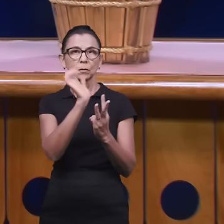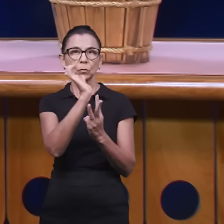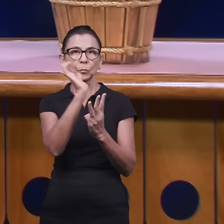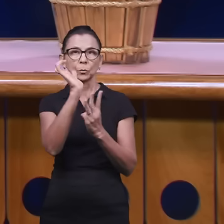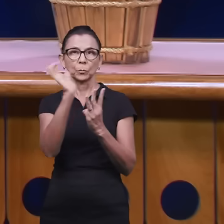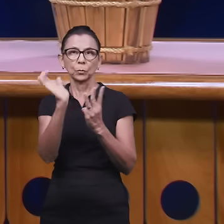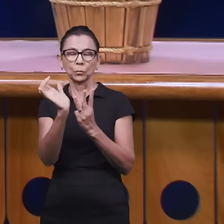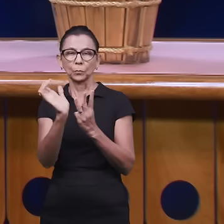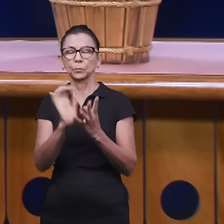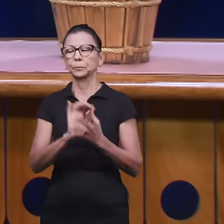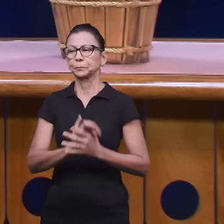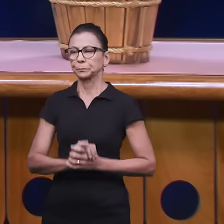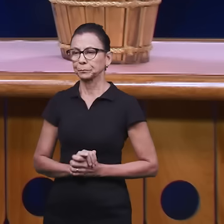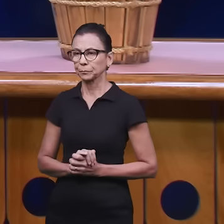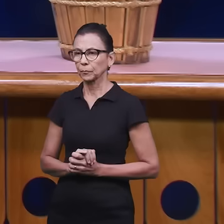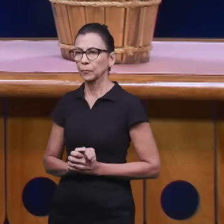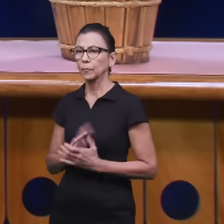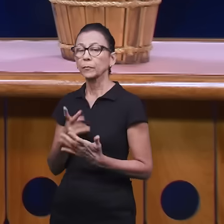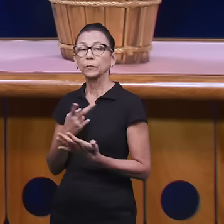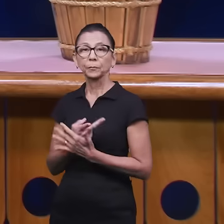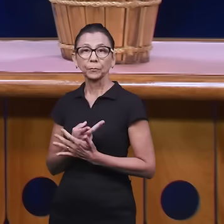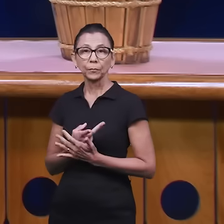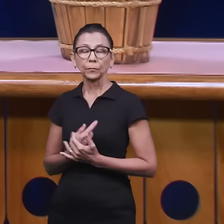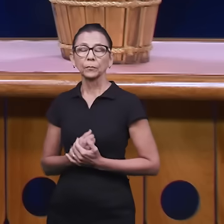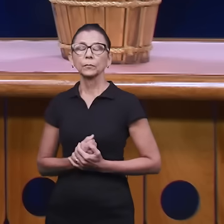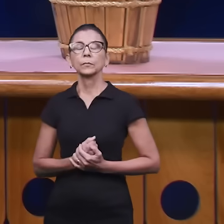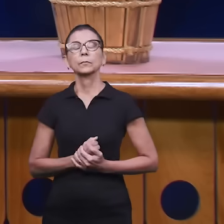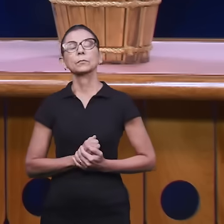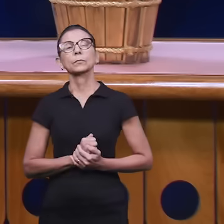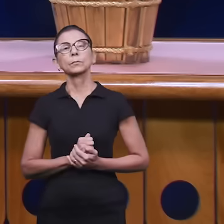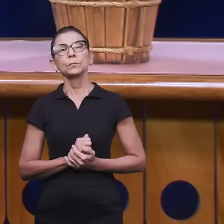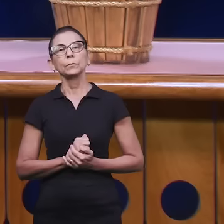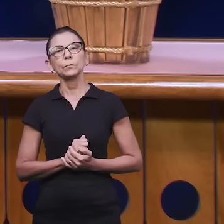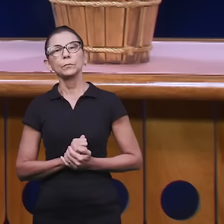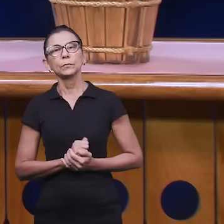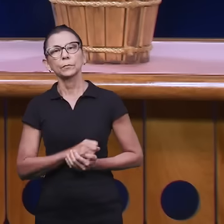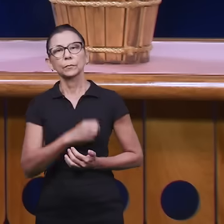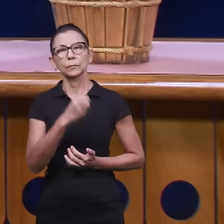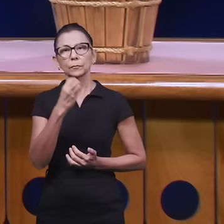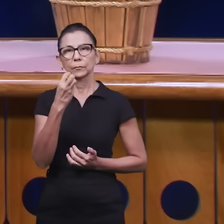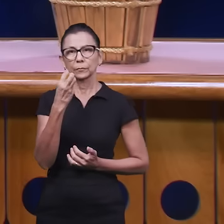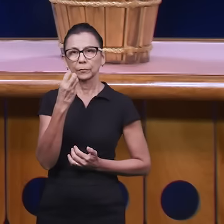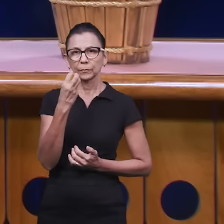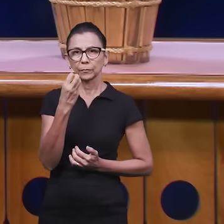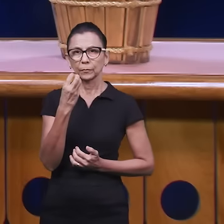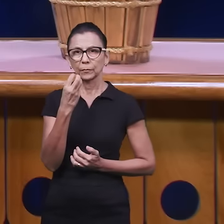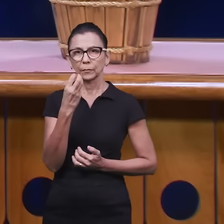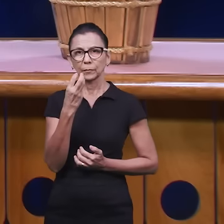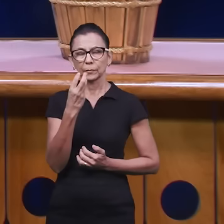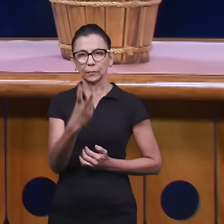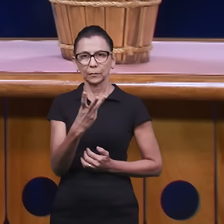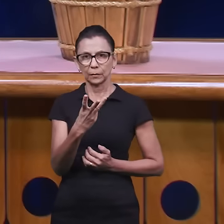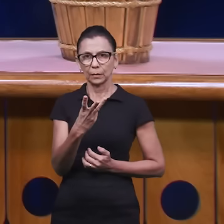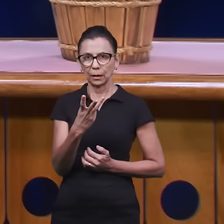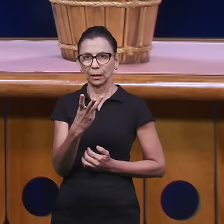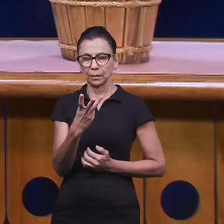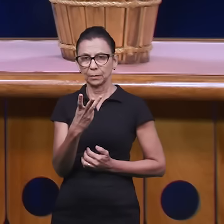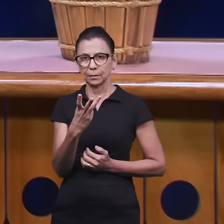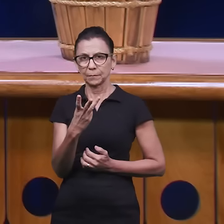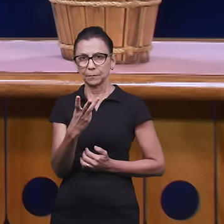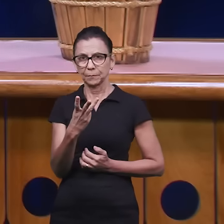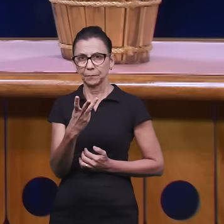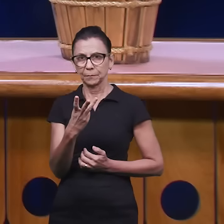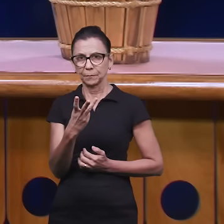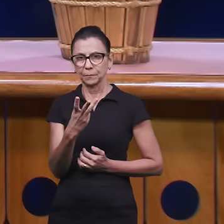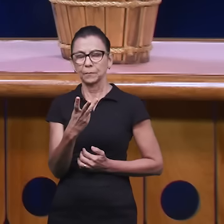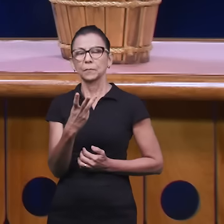de 3. O que vai acontecer com eles? Eles vão levar 3, vão para a batalha com 3 instrumentos que